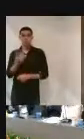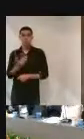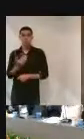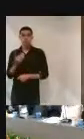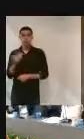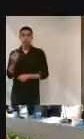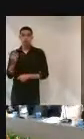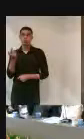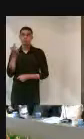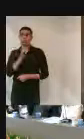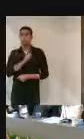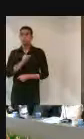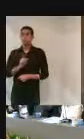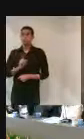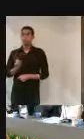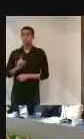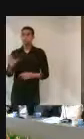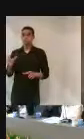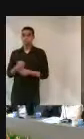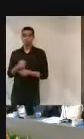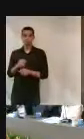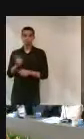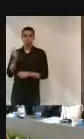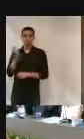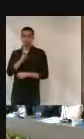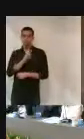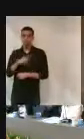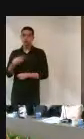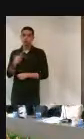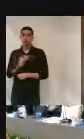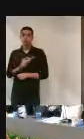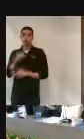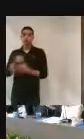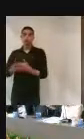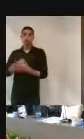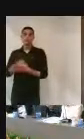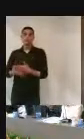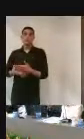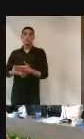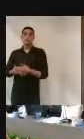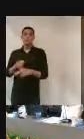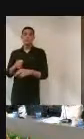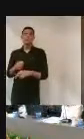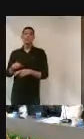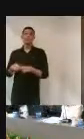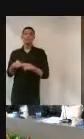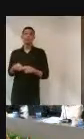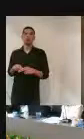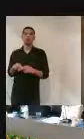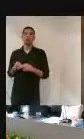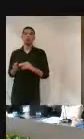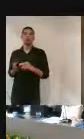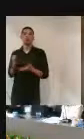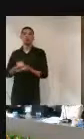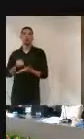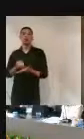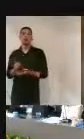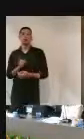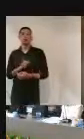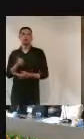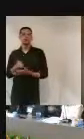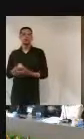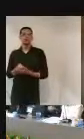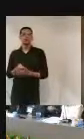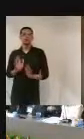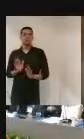ela não consegue chegar nesse número, a gente não cobra ela por uma meta não atingida. Esses 24 meses servem para estabelecer